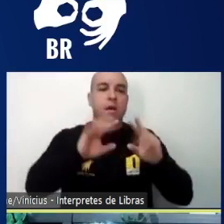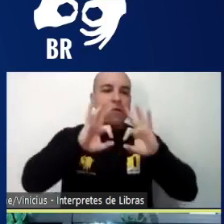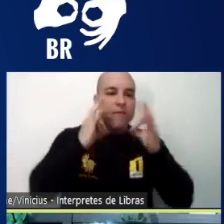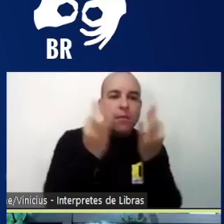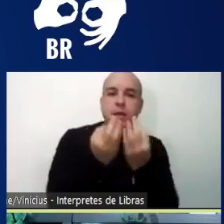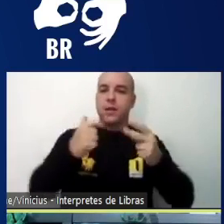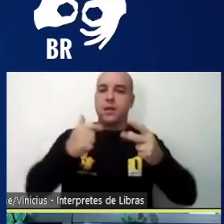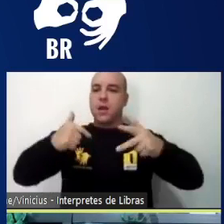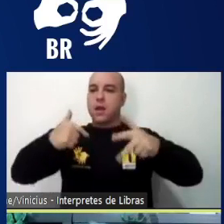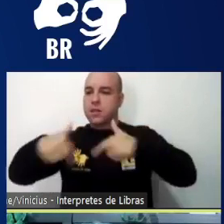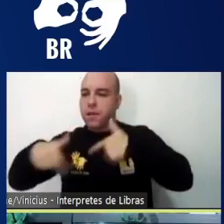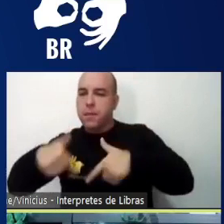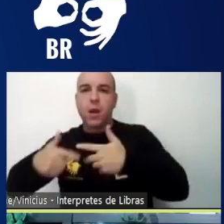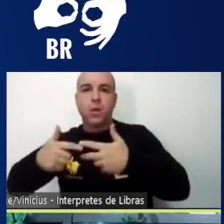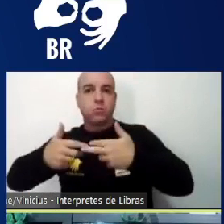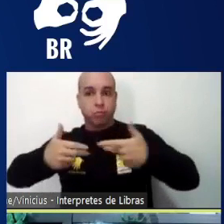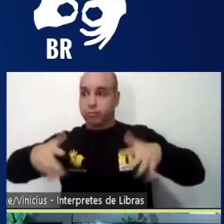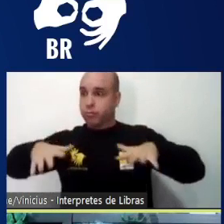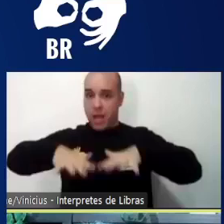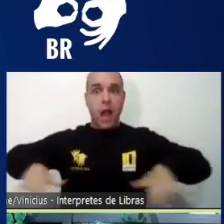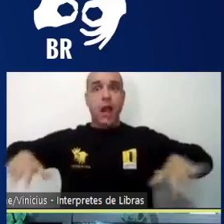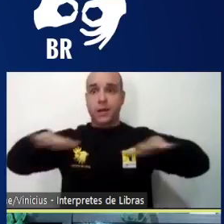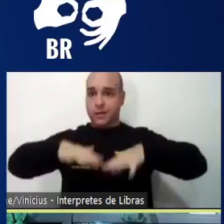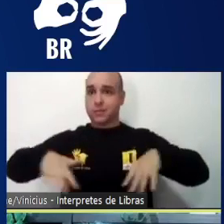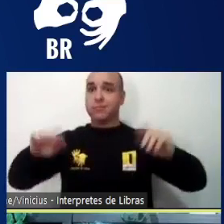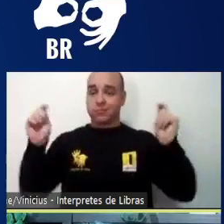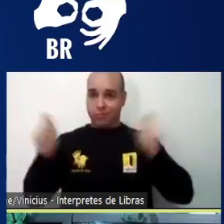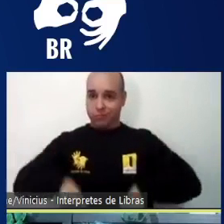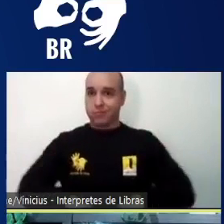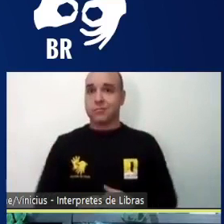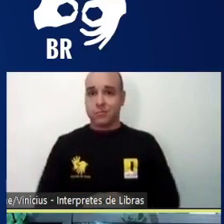E as oportunidades de trabalho,